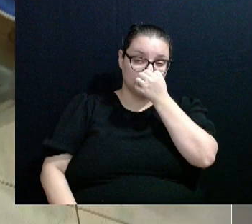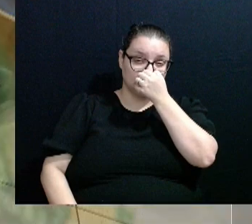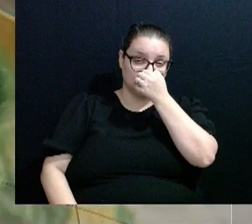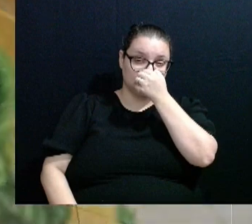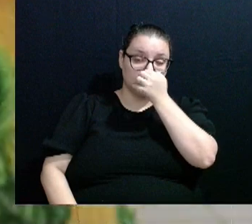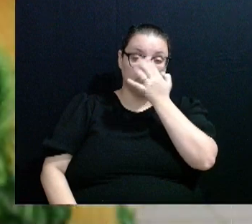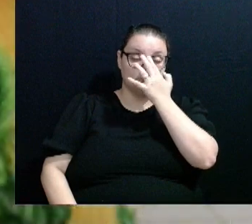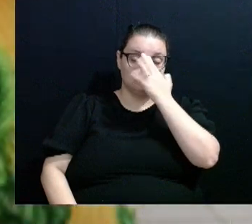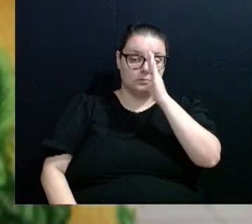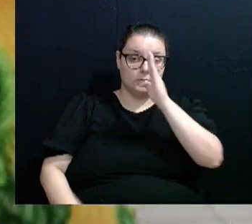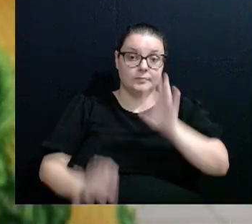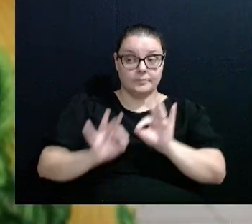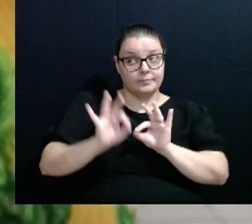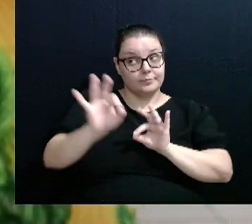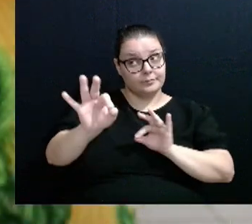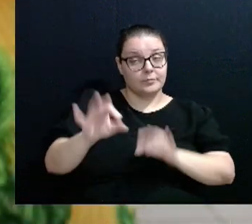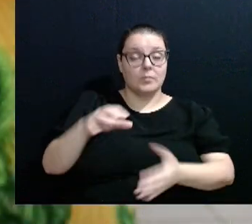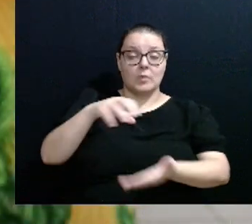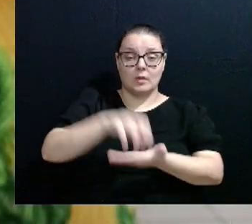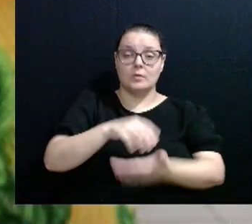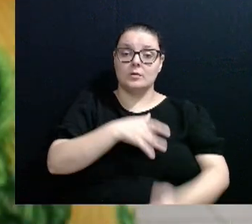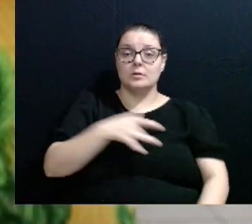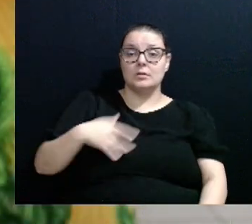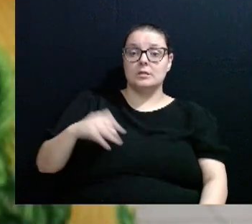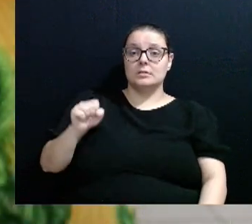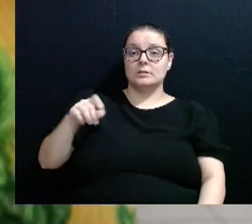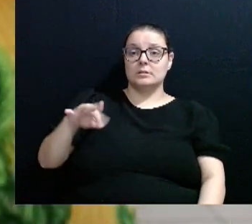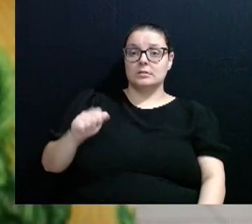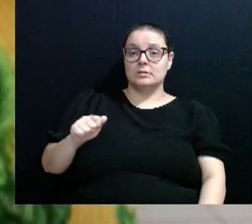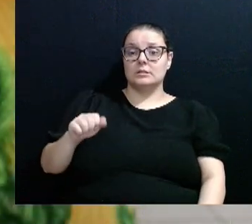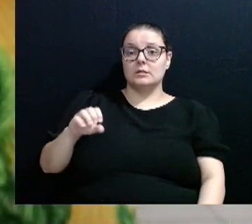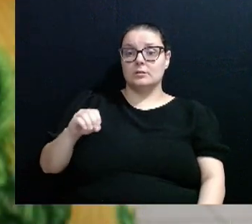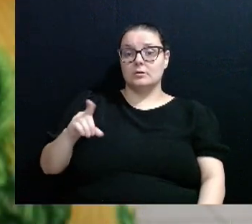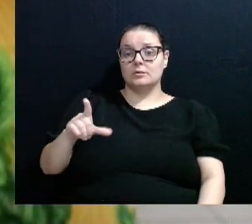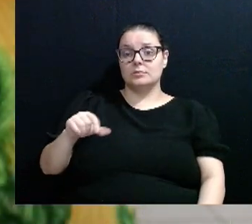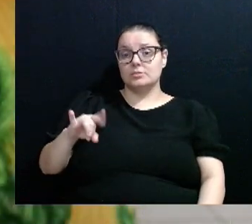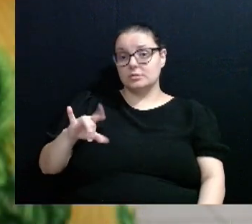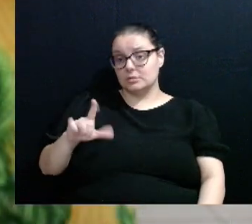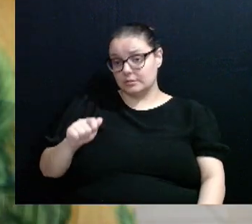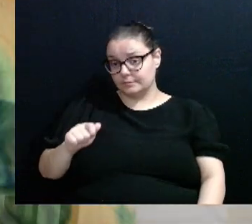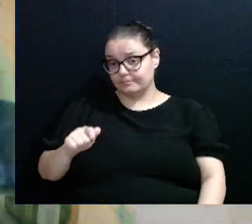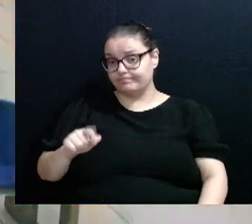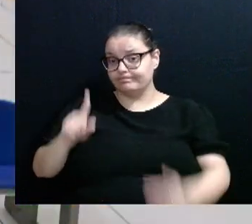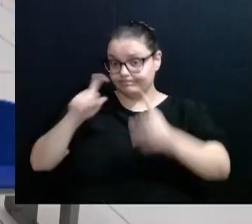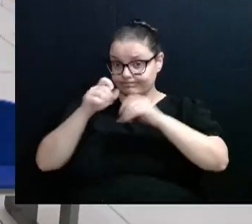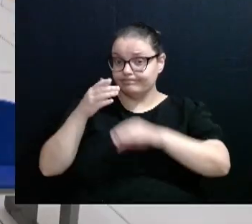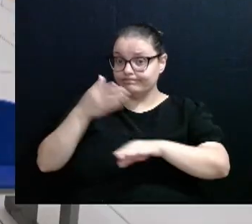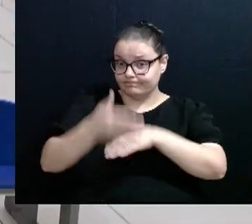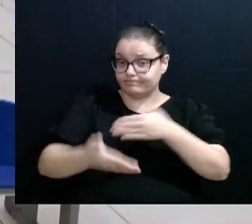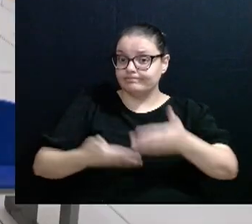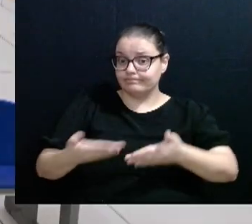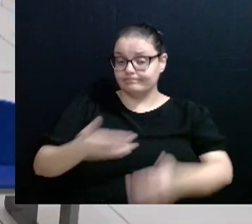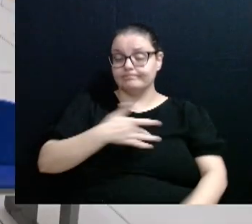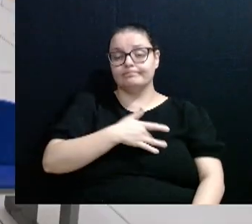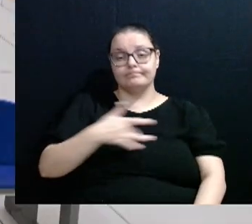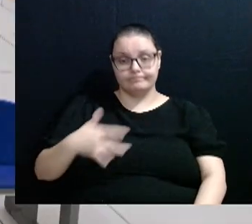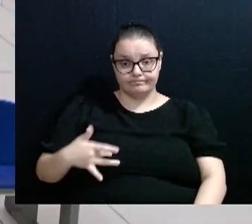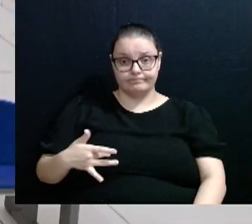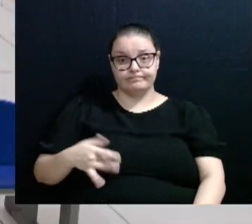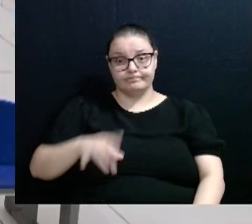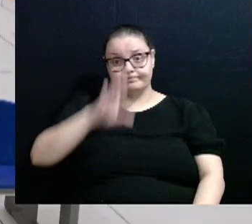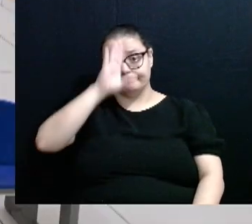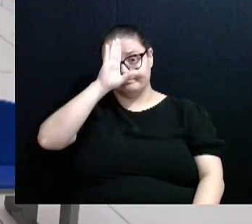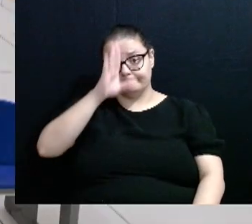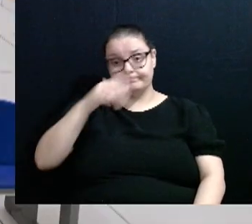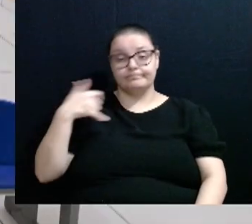distância até o Centro de Saúde Santo Odila, dificultando desta forma o acesso aos serviços de saúde, principalmente para